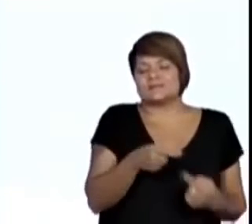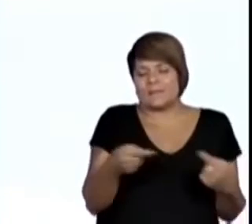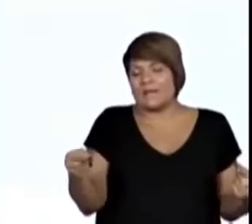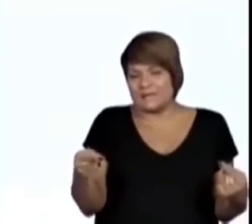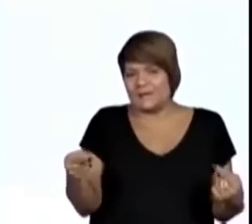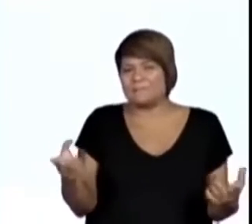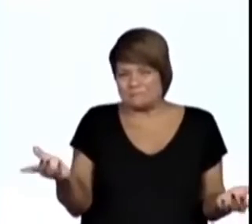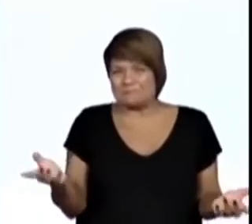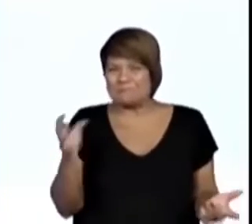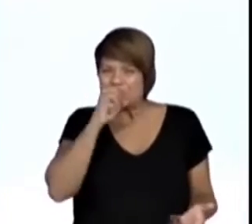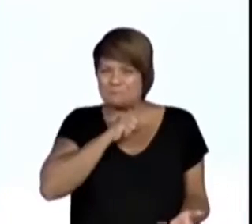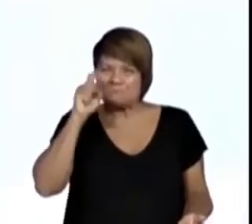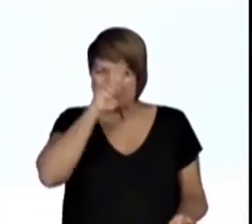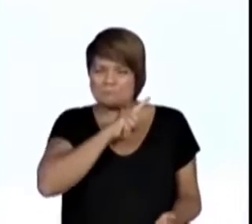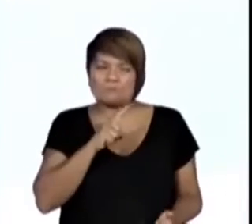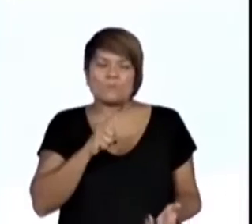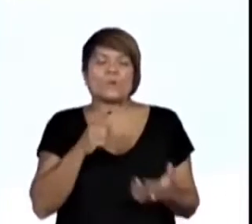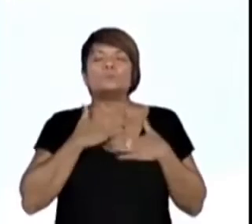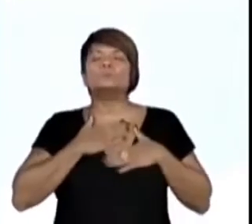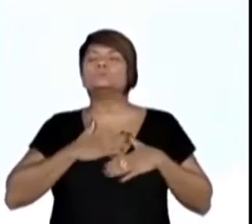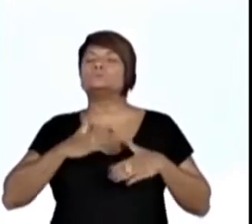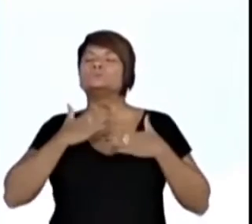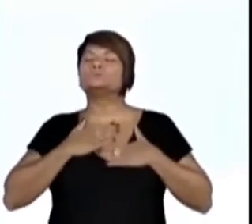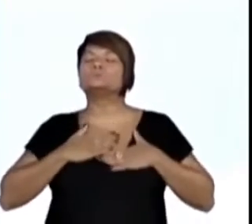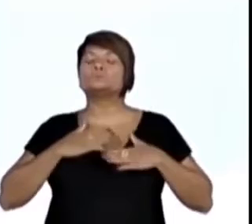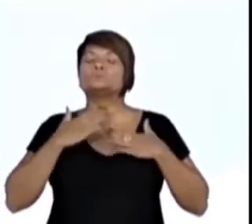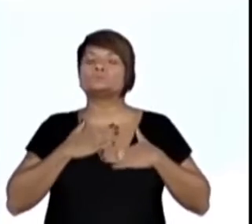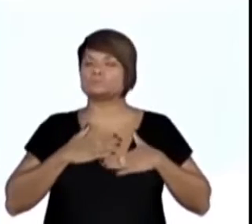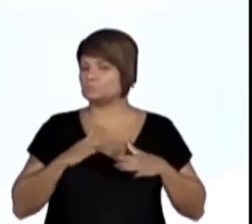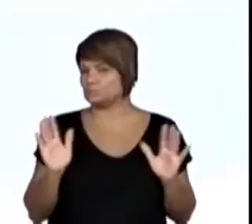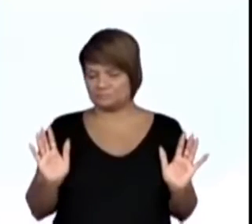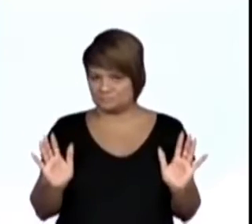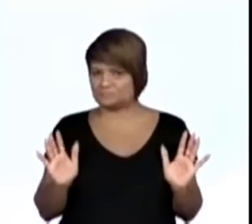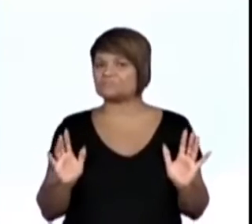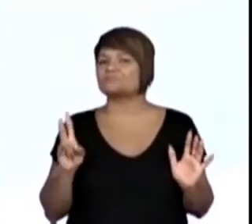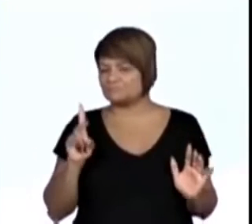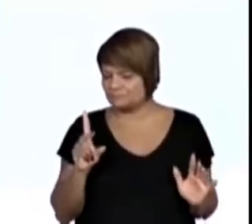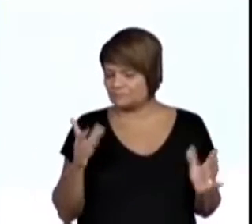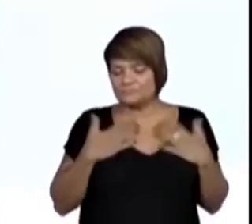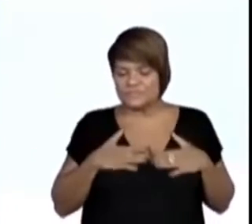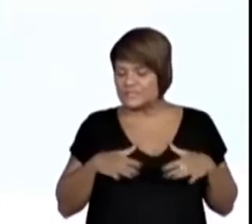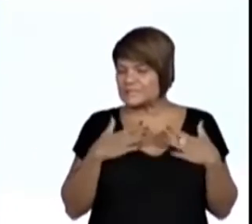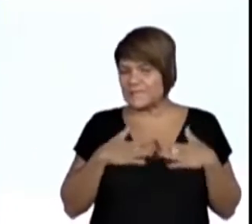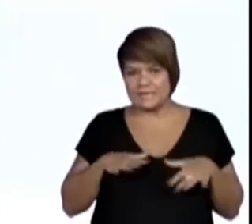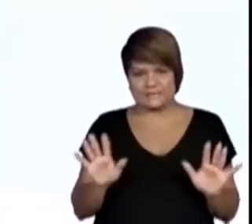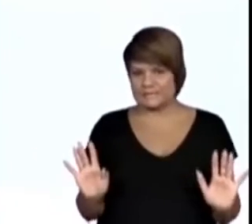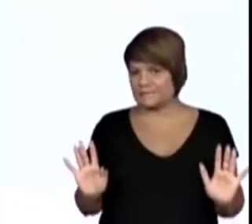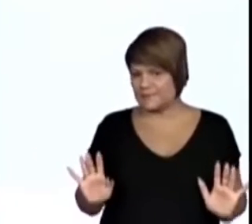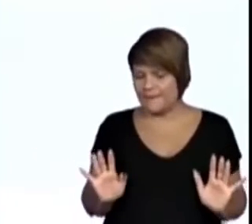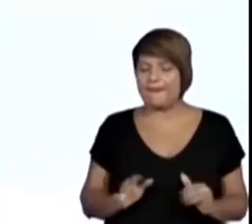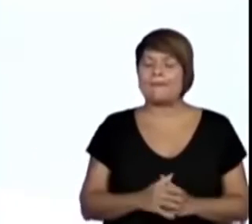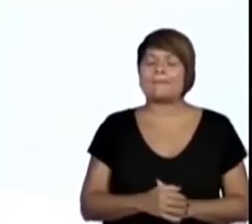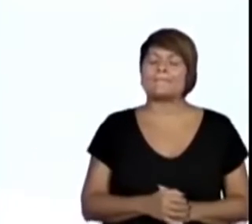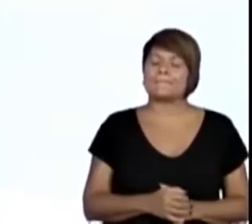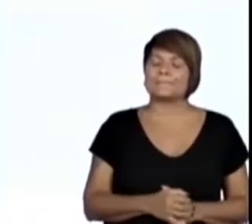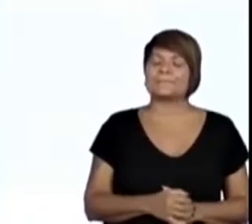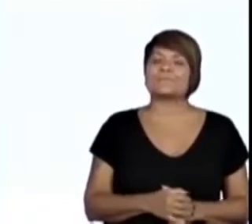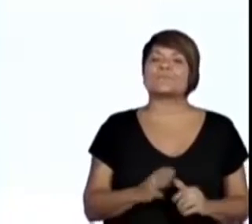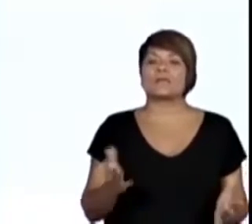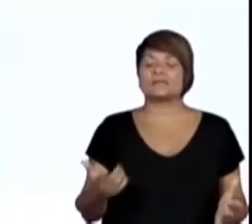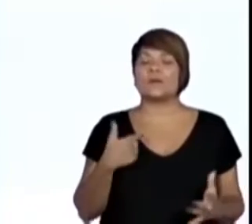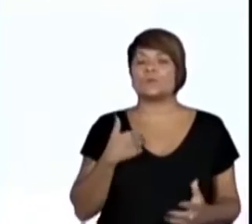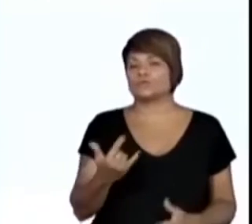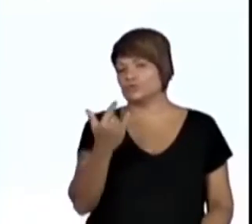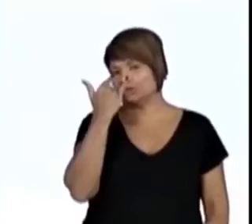escolas, sábado e domingo são os nossos dias de descanso, o fim de semana. Então a gente